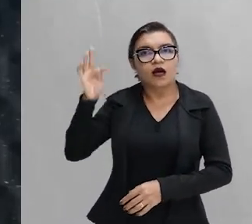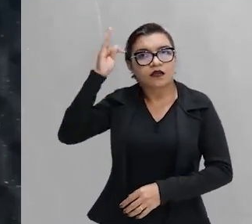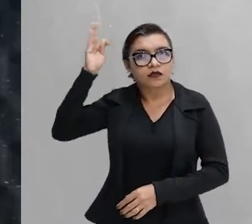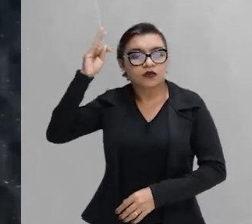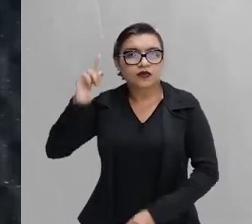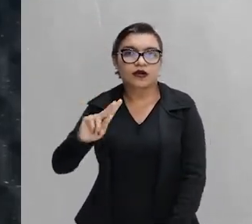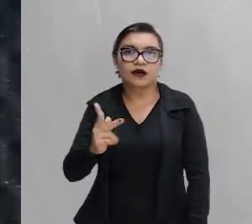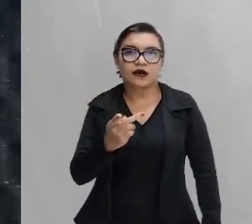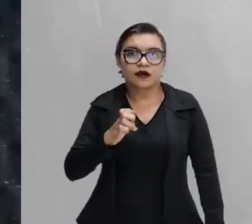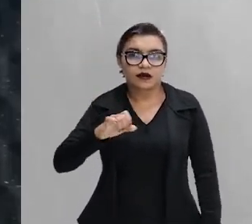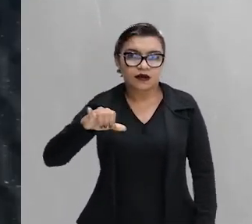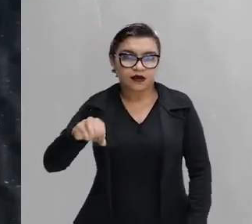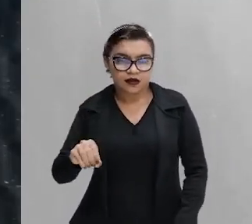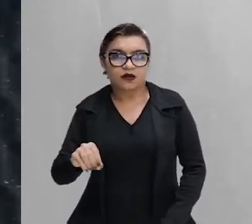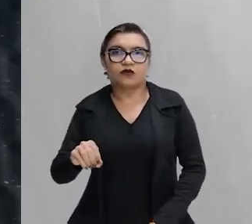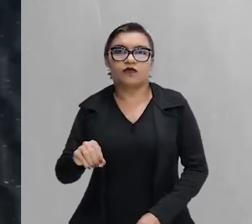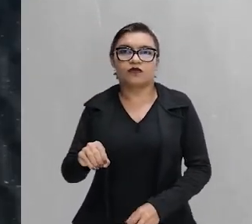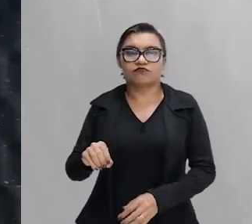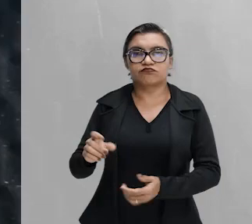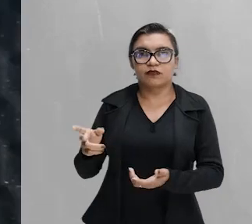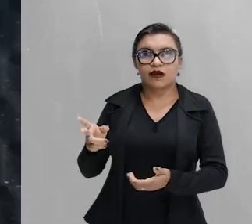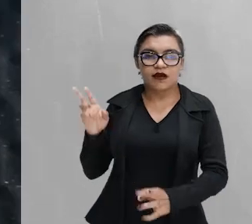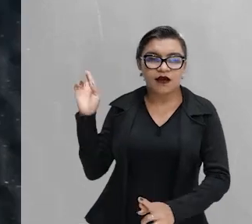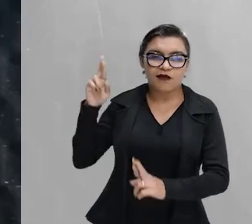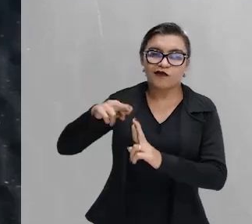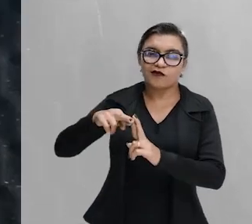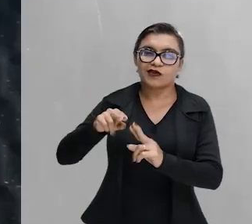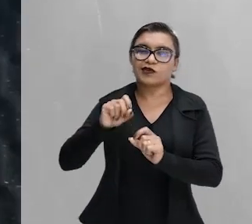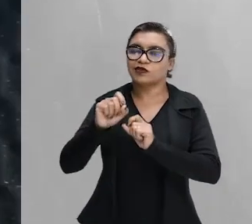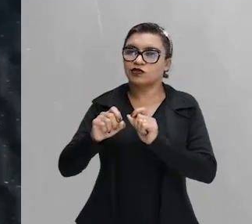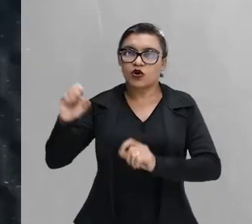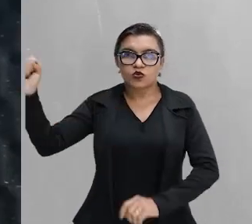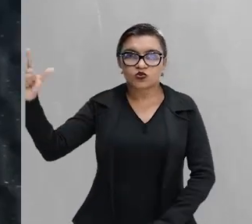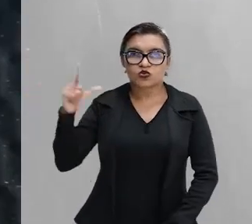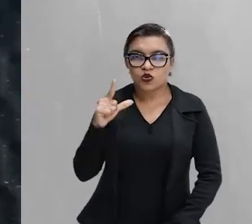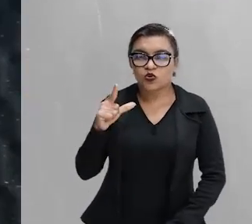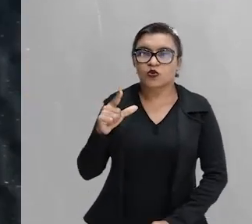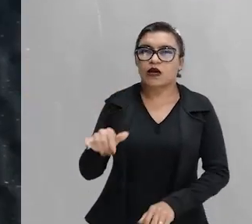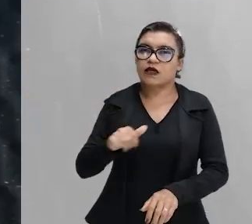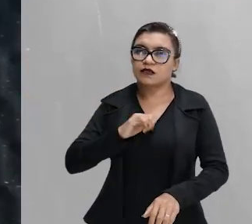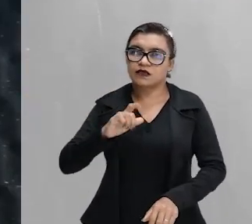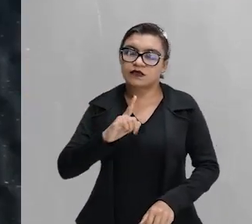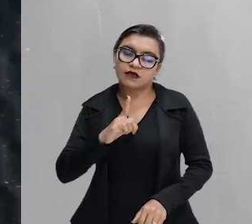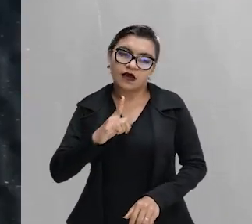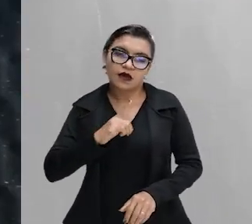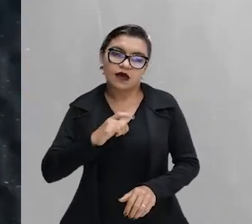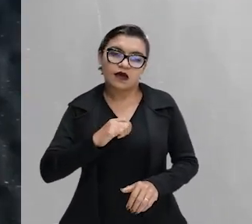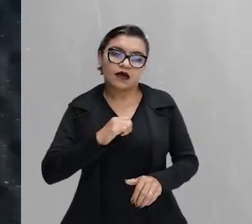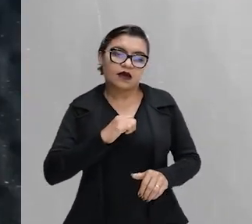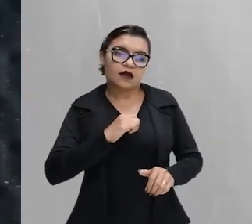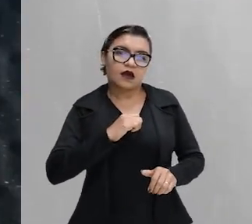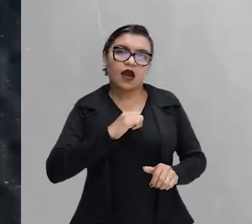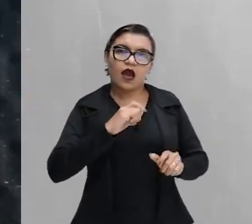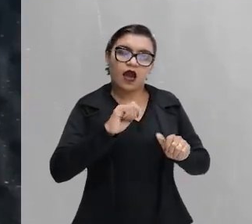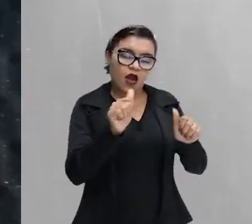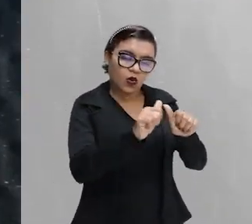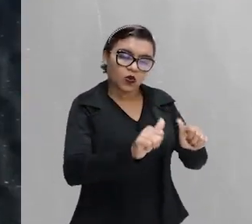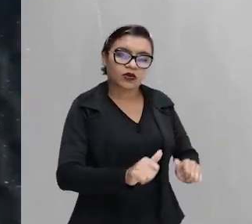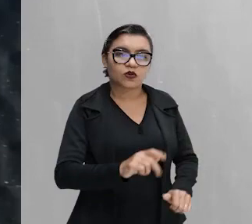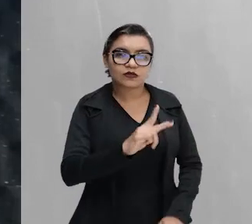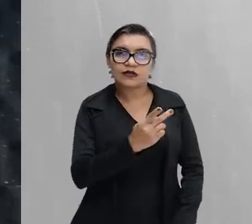Fazendo referência ao Sol, né? Até ao deus Hélio, né? Já que é um nome grego, tá, okay? Que faz alusão ao Sol.